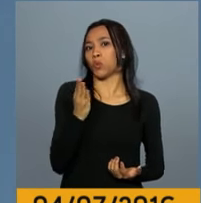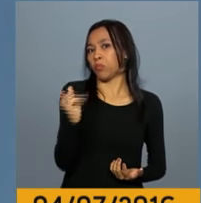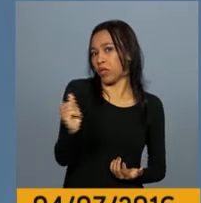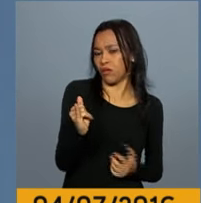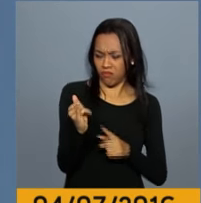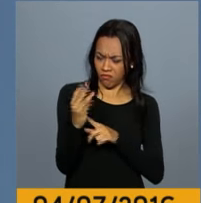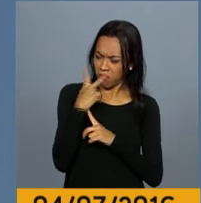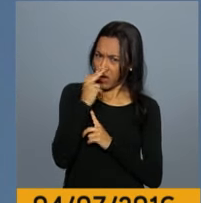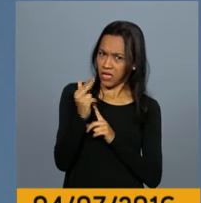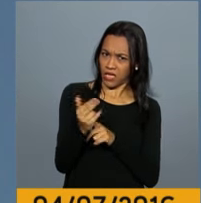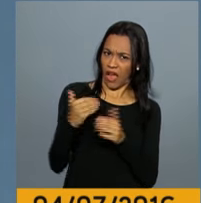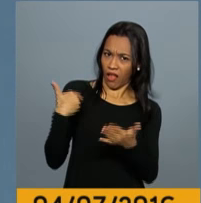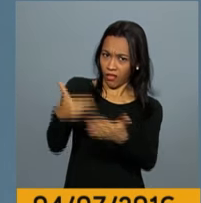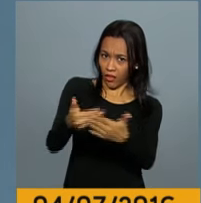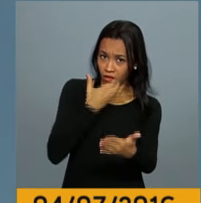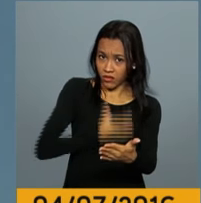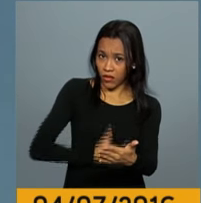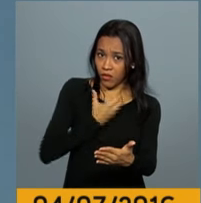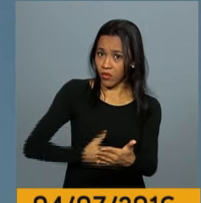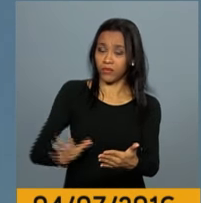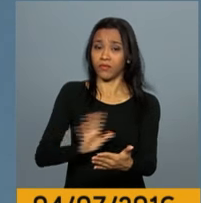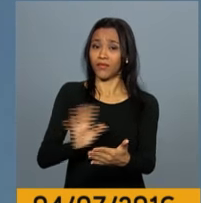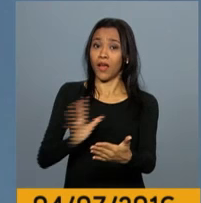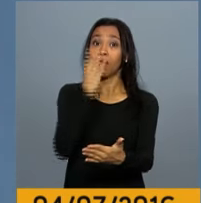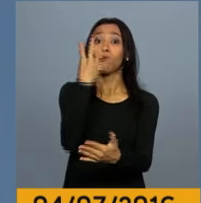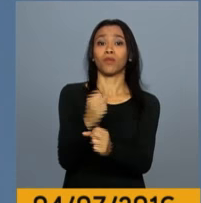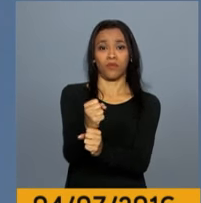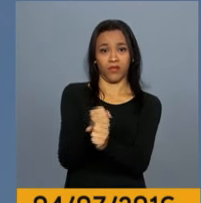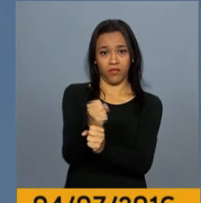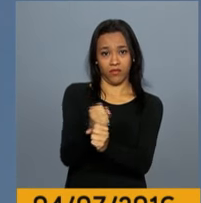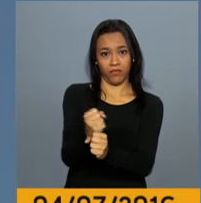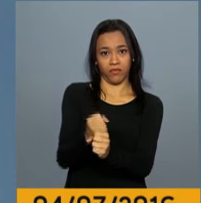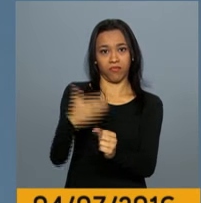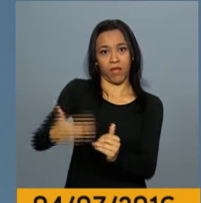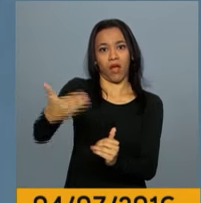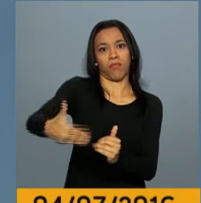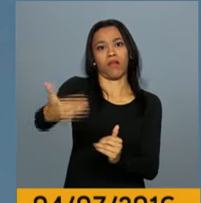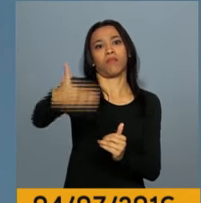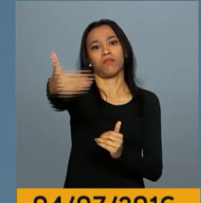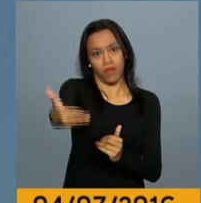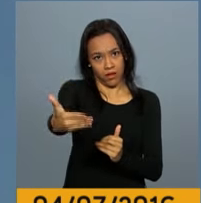58 bilhões até dezembro, e é 58 bilhões em 4 anos. Né?